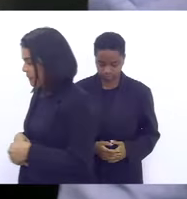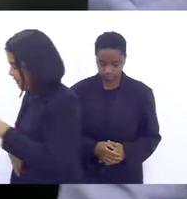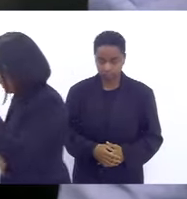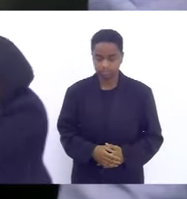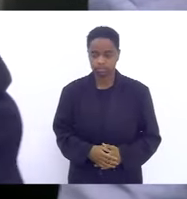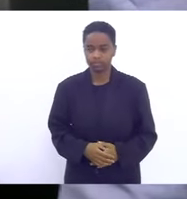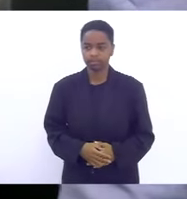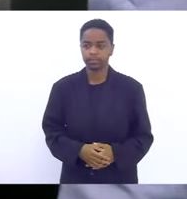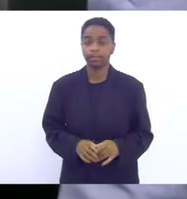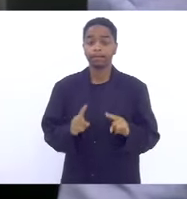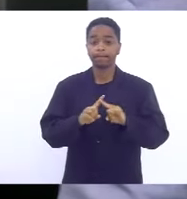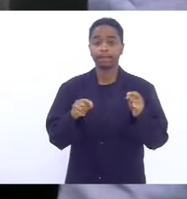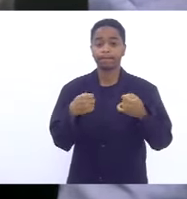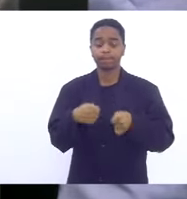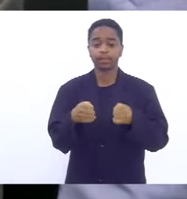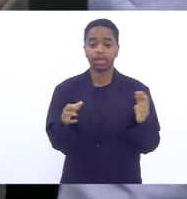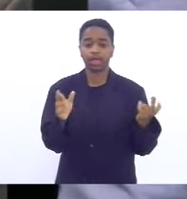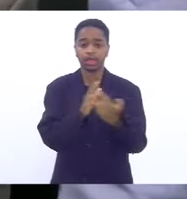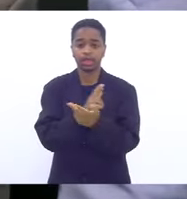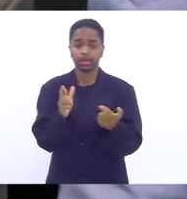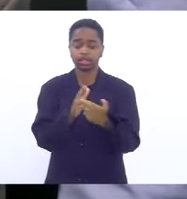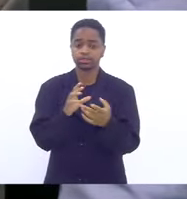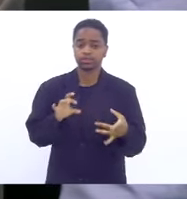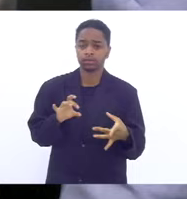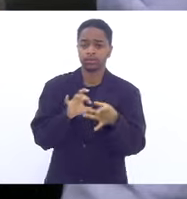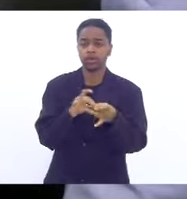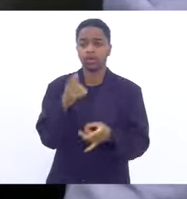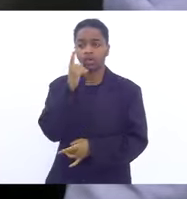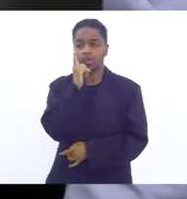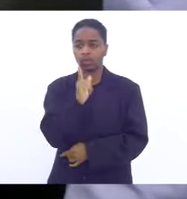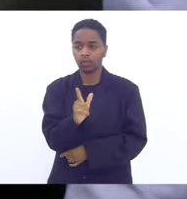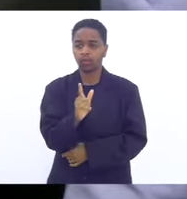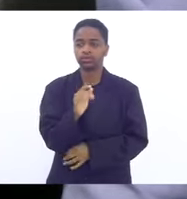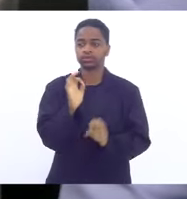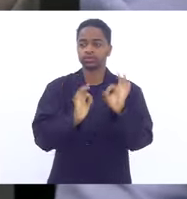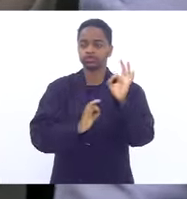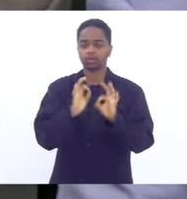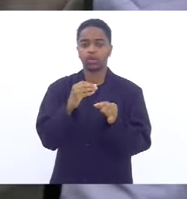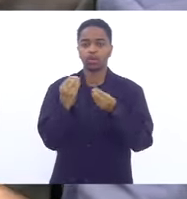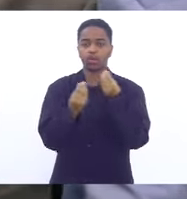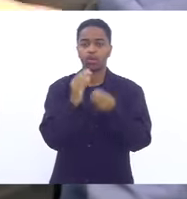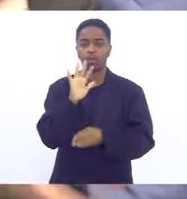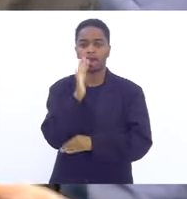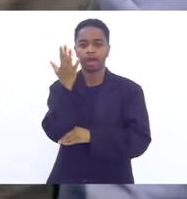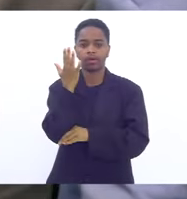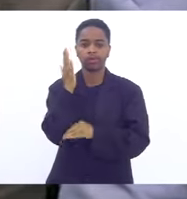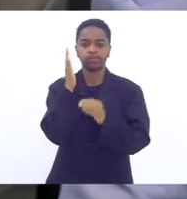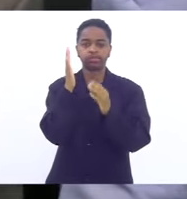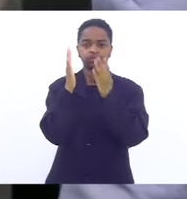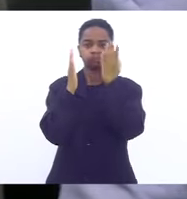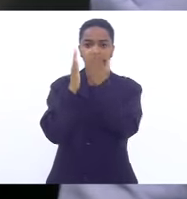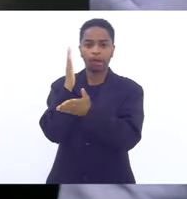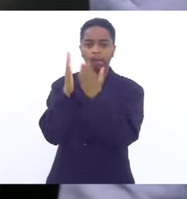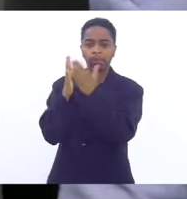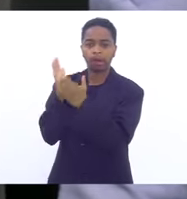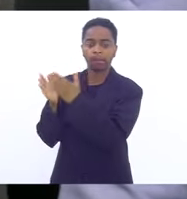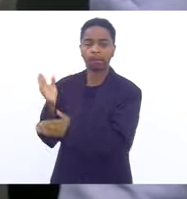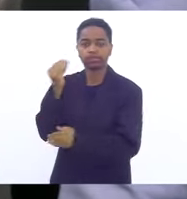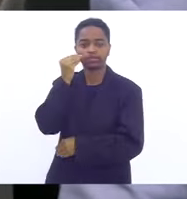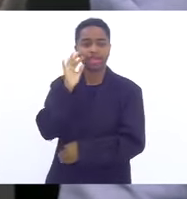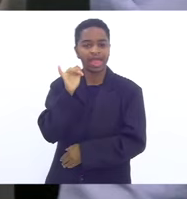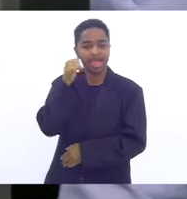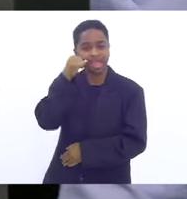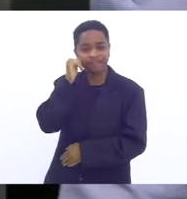de uma relação muito mais próxima para estabelecer esse princípio da poda, que pode evitar muito dessas tragédias,